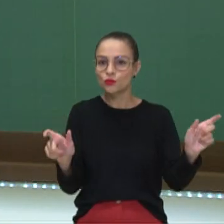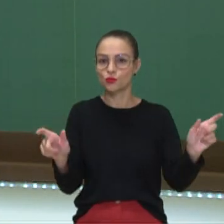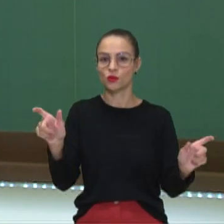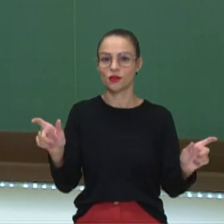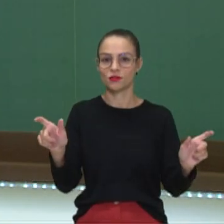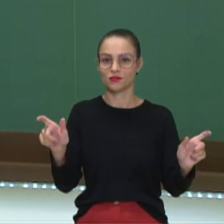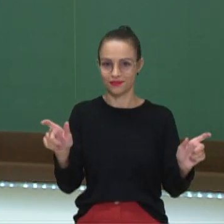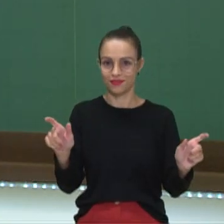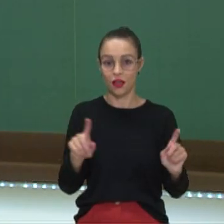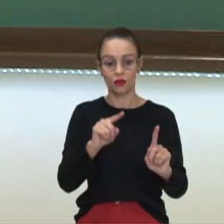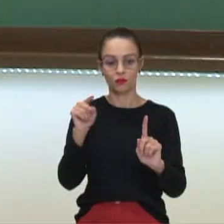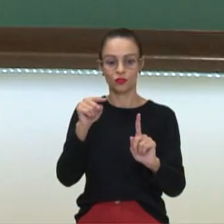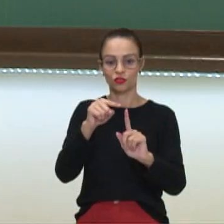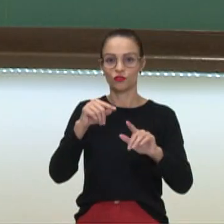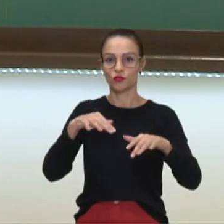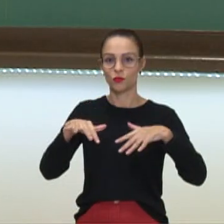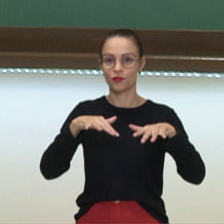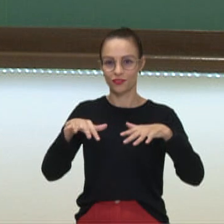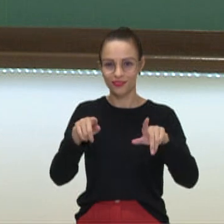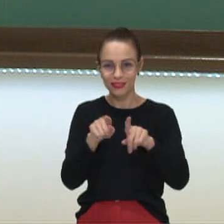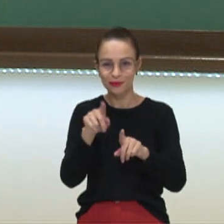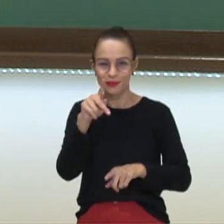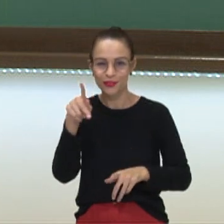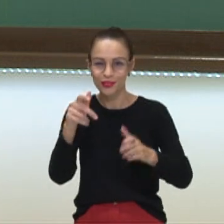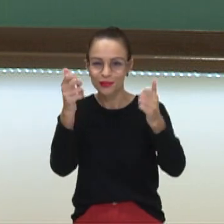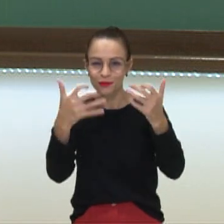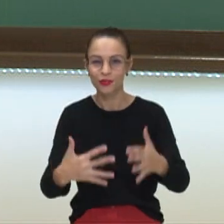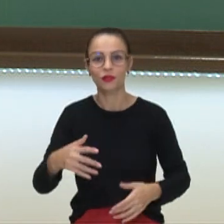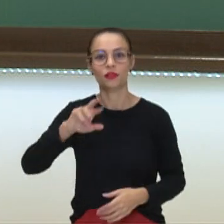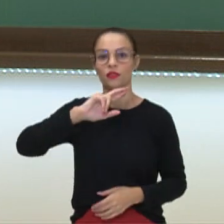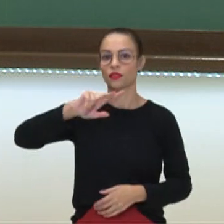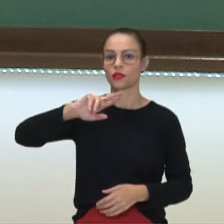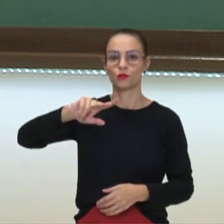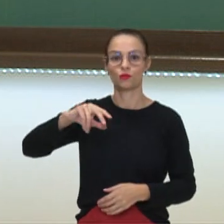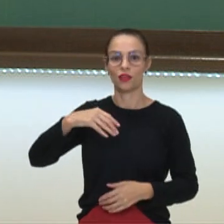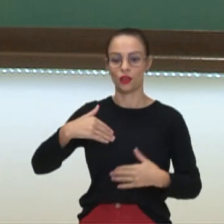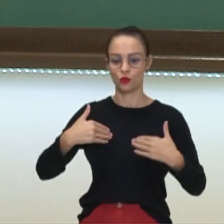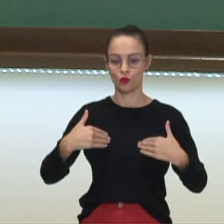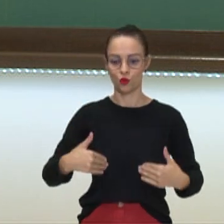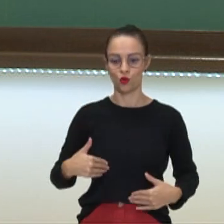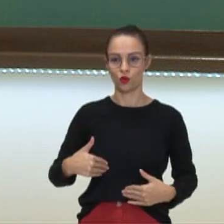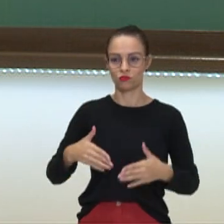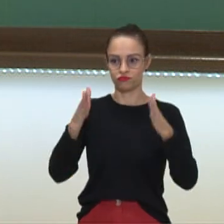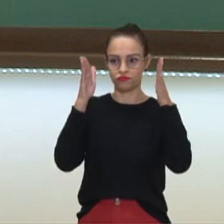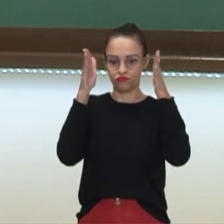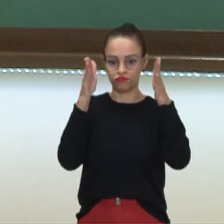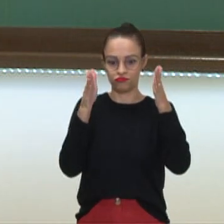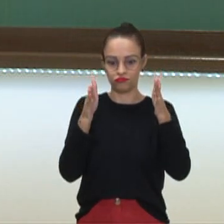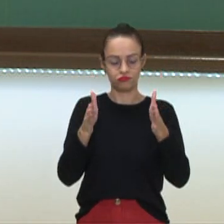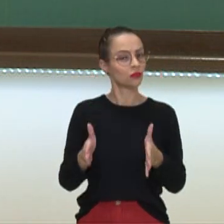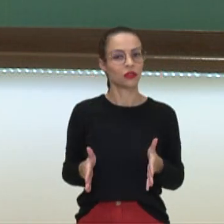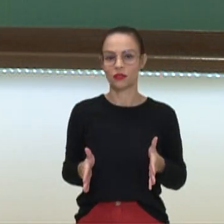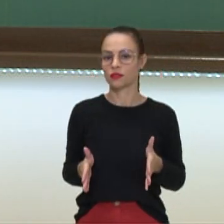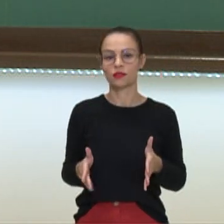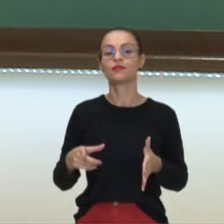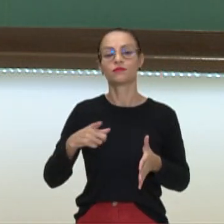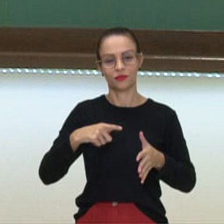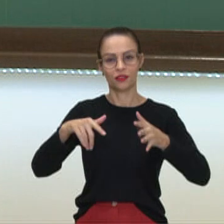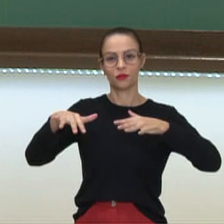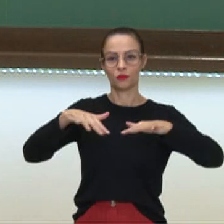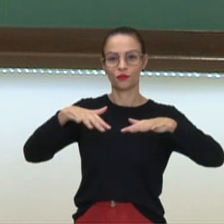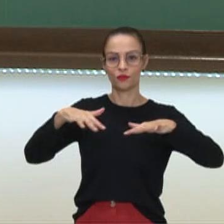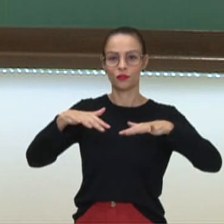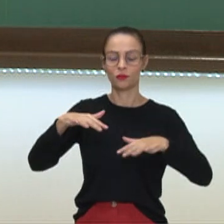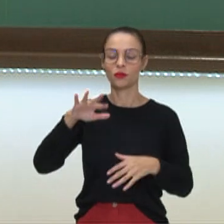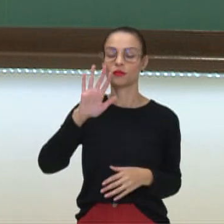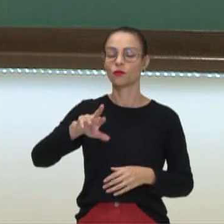ali de se mover. Inclusive, a professora falou que não era um desenho, né, o corpinho não estava reto, assim, ele tinha movimento. Apesar de não